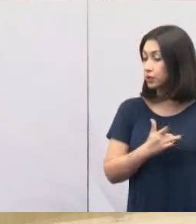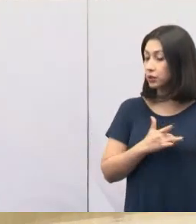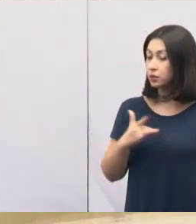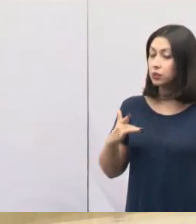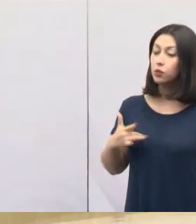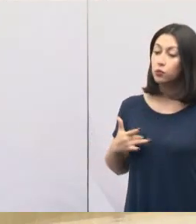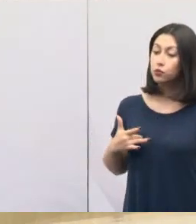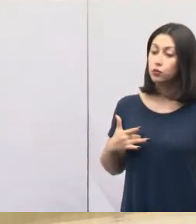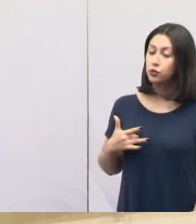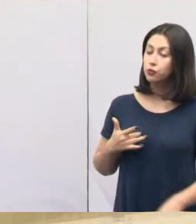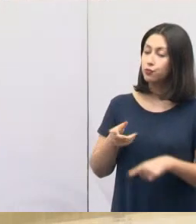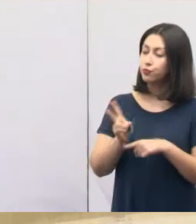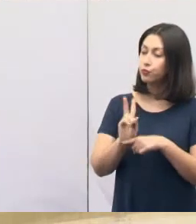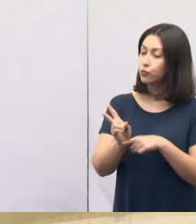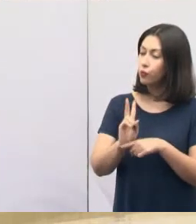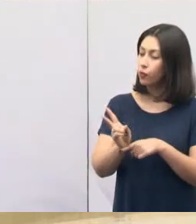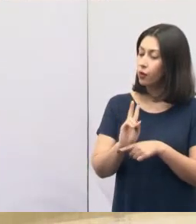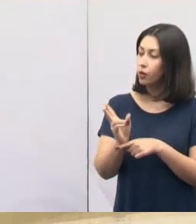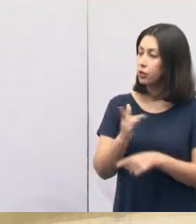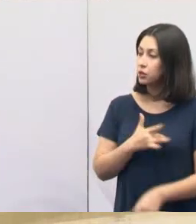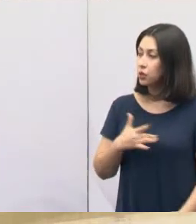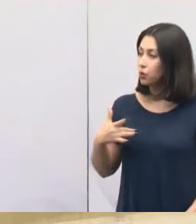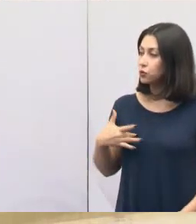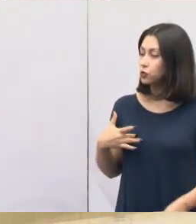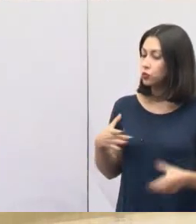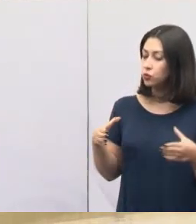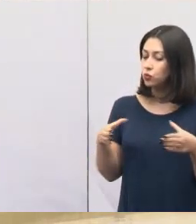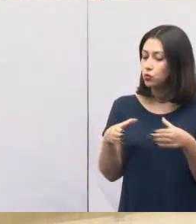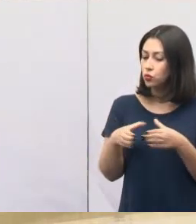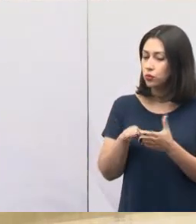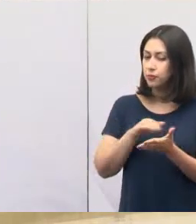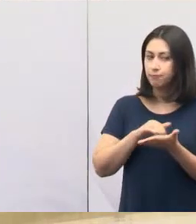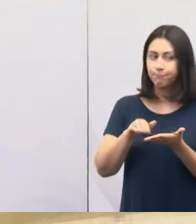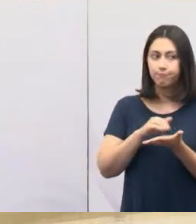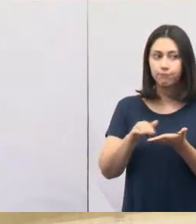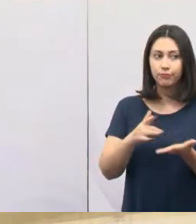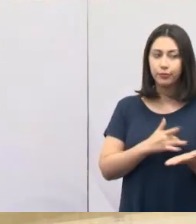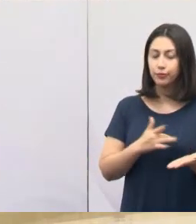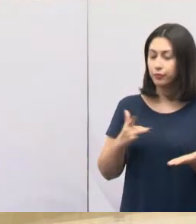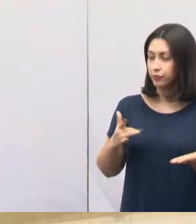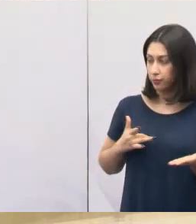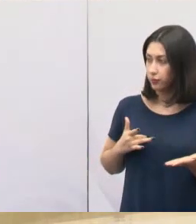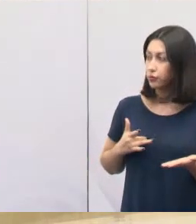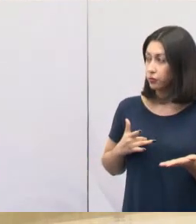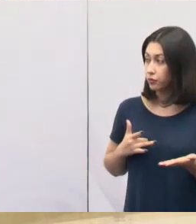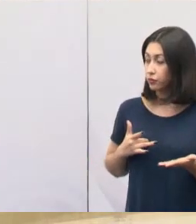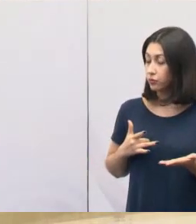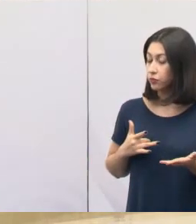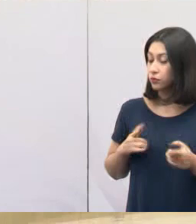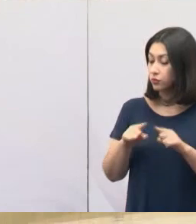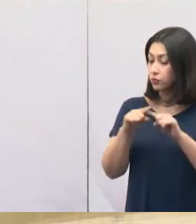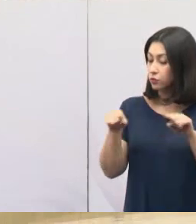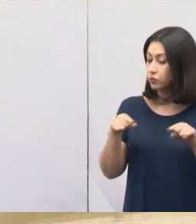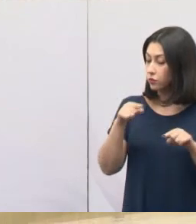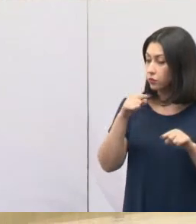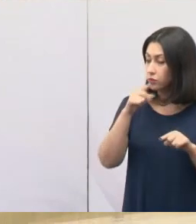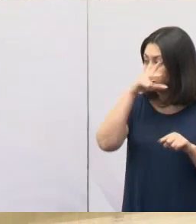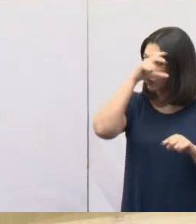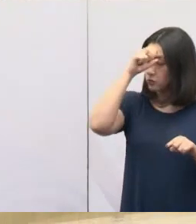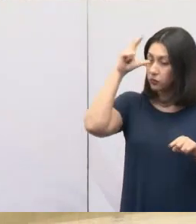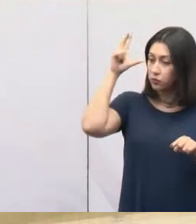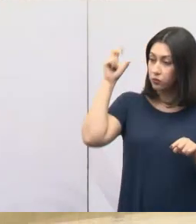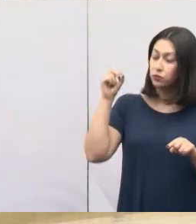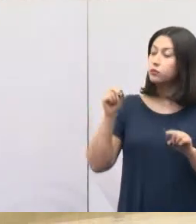Saúde, Vigilância Sanitária, vem promovendo em conjunto com a Secretaria de Saúde e Gabinete do Prefeito informes disponibilizados